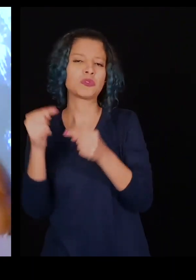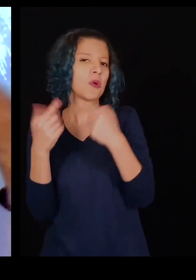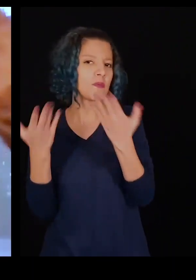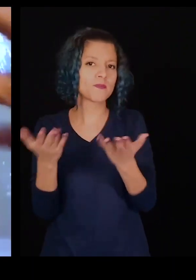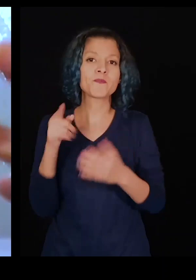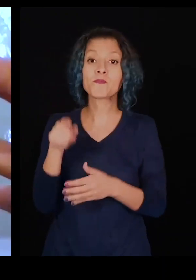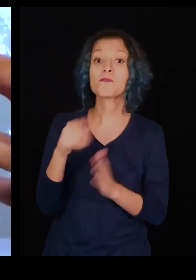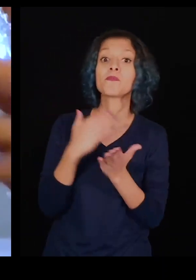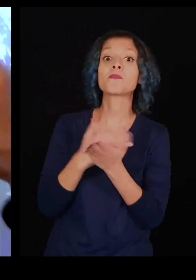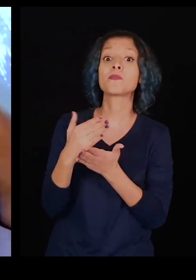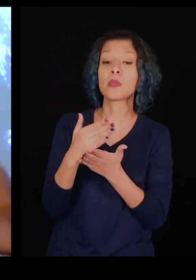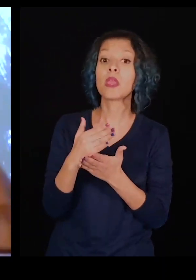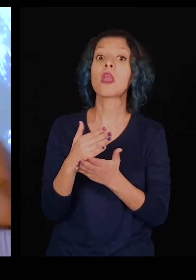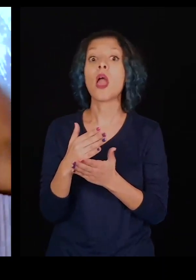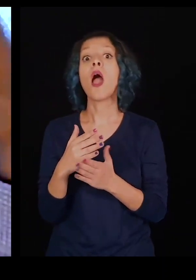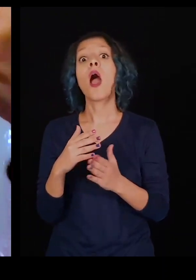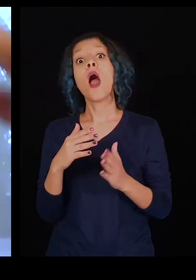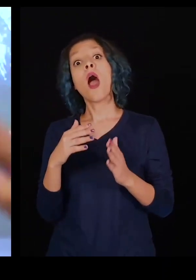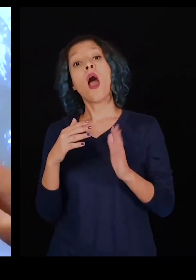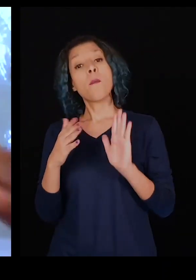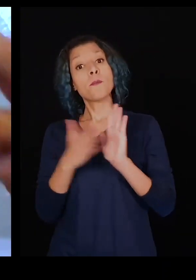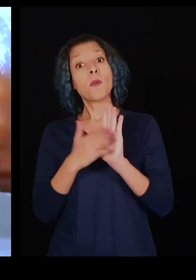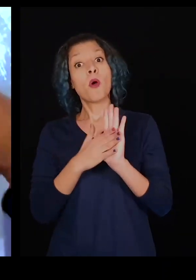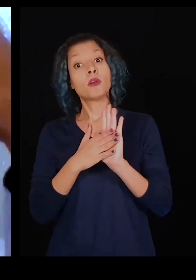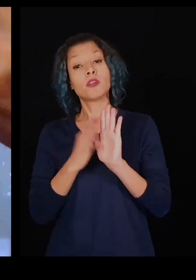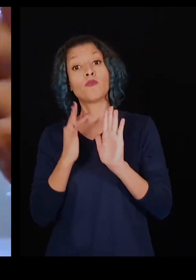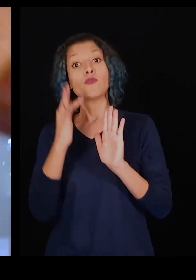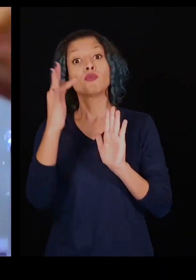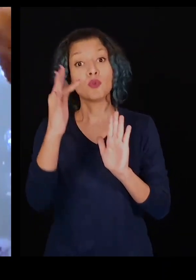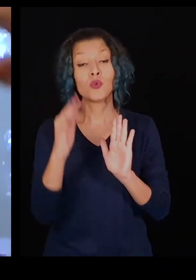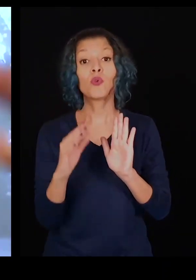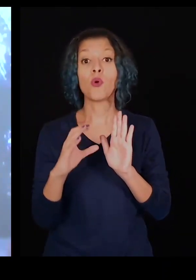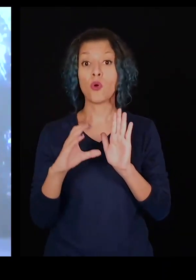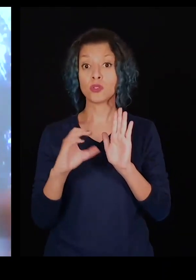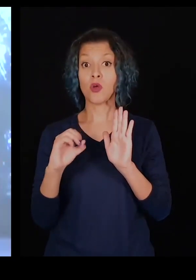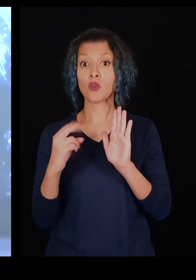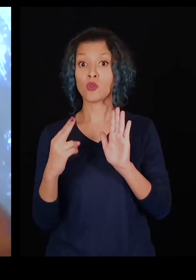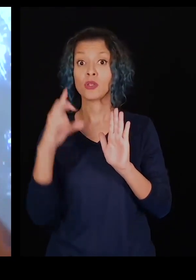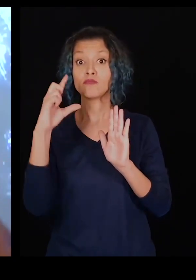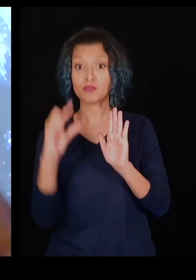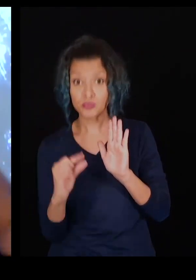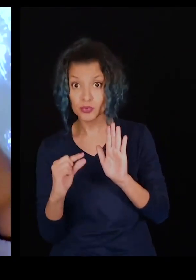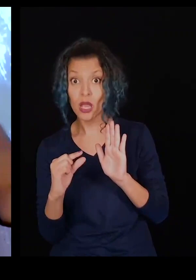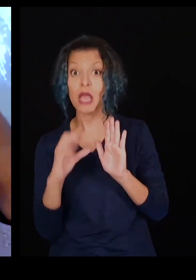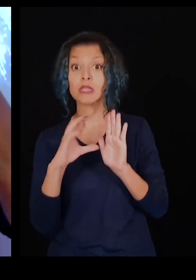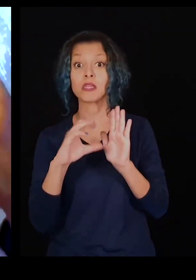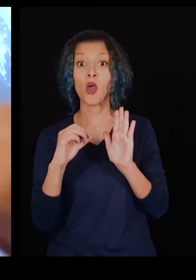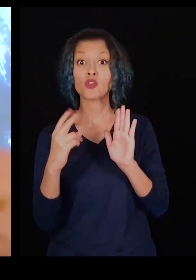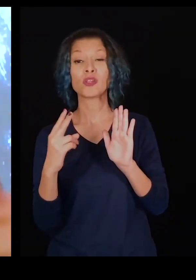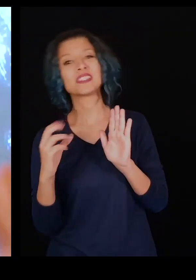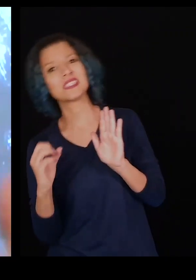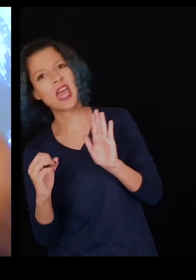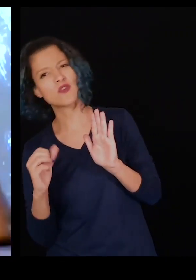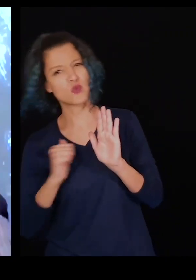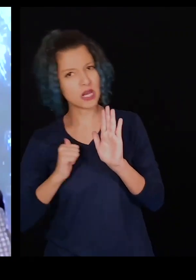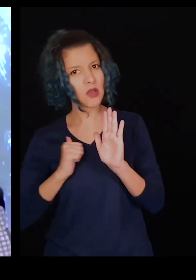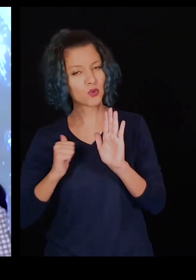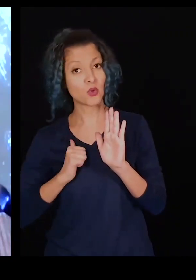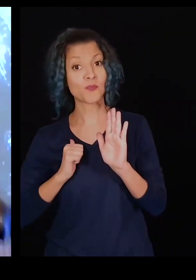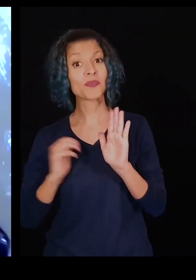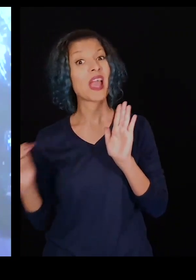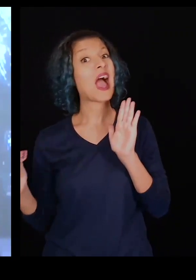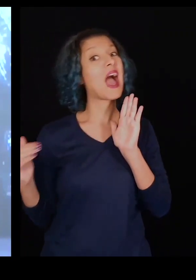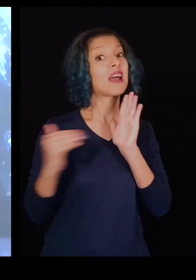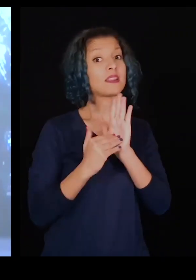nossa jornada de baixo carbono para uma economia de carbono zero, de carbono neutro, anunciando, inclusive, até 2025, nós